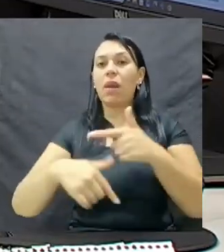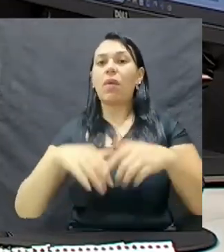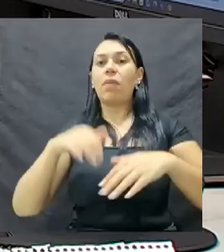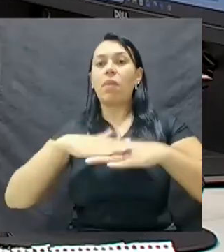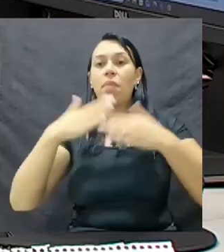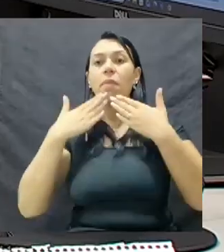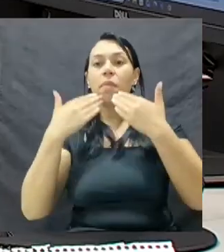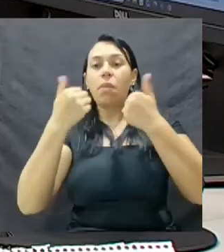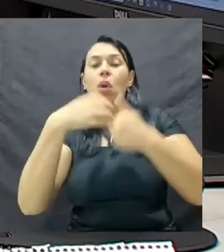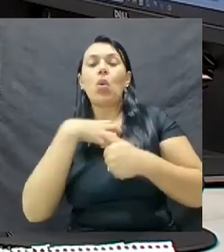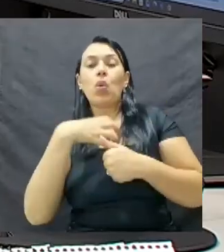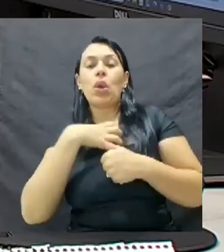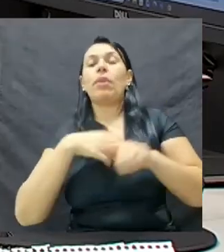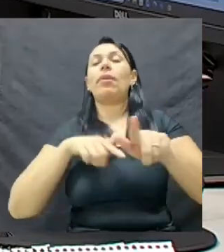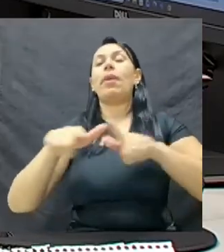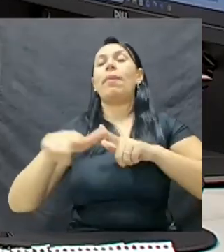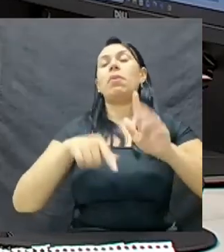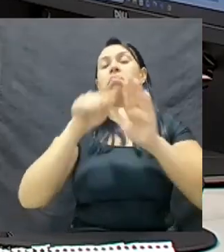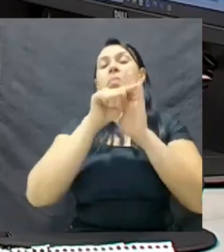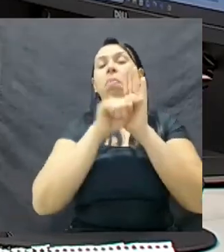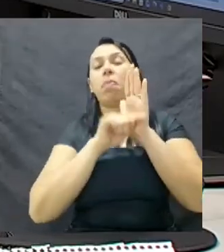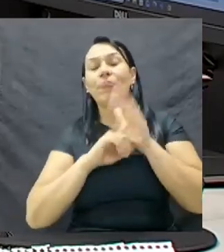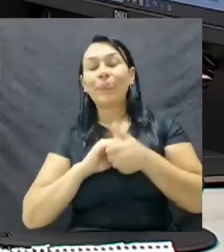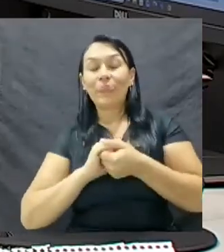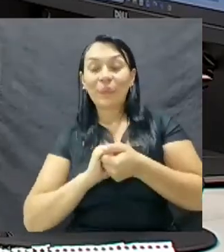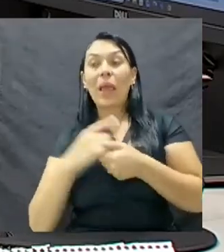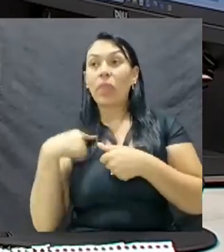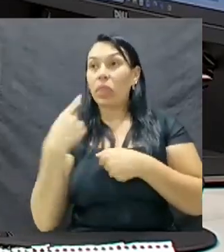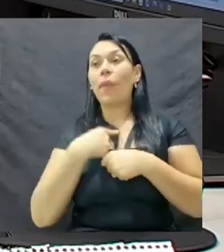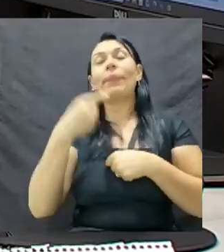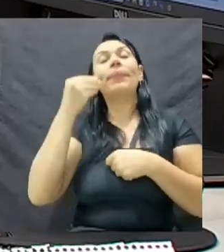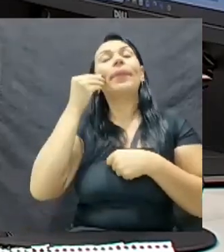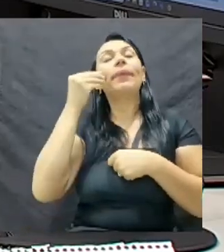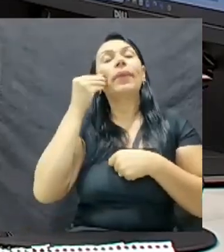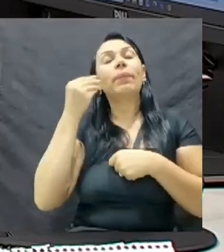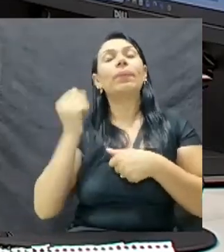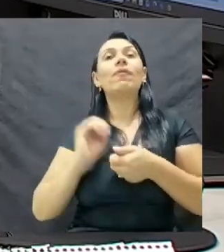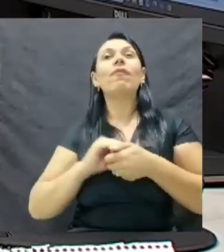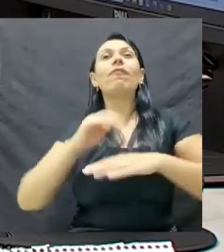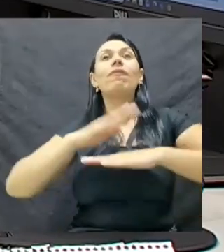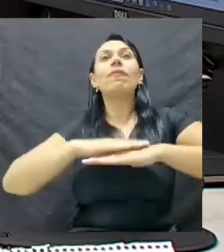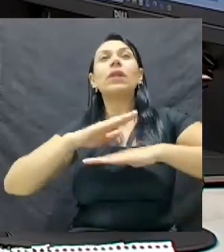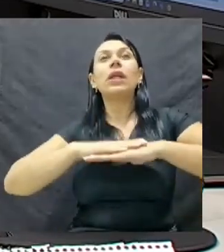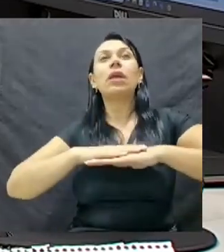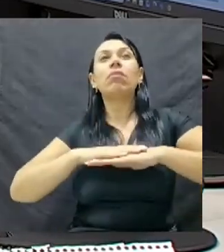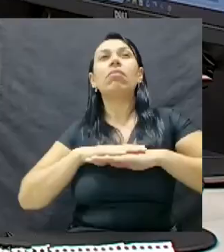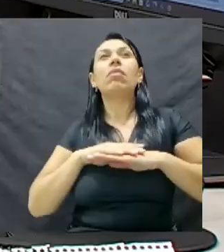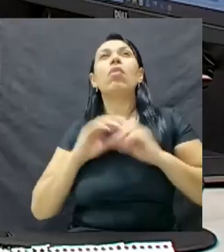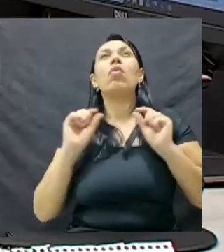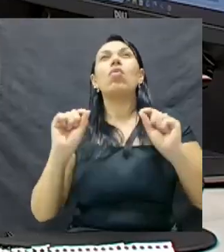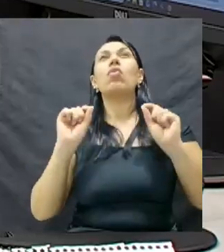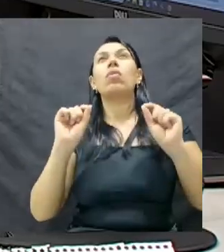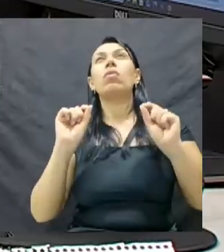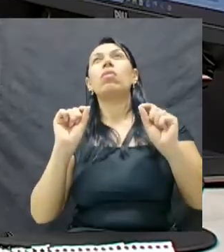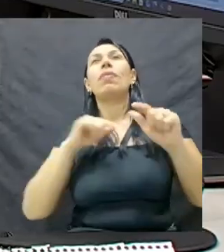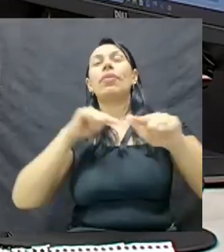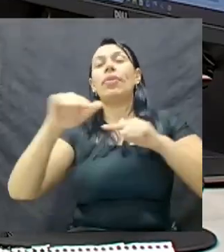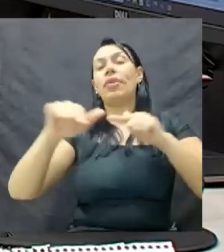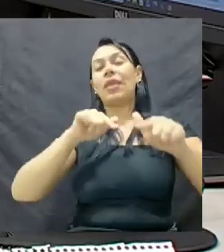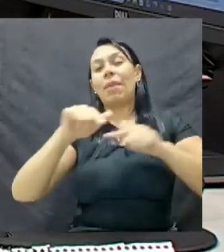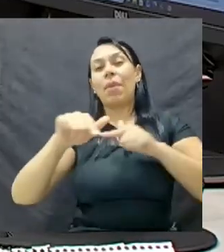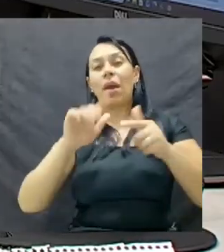burocrático. Então, nós tentamos aqui, né, fazer um escalonamento de trabalho, divisão de